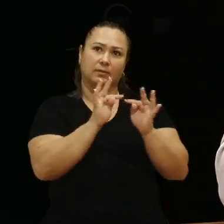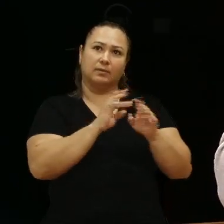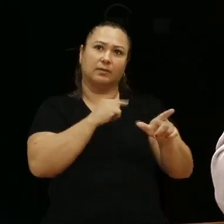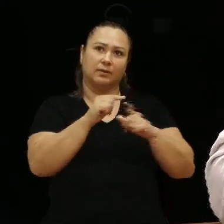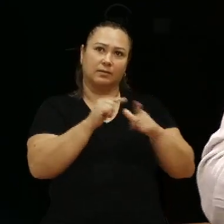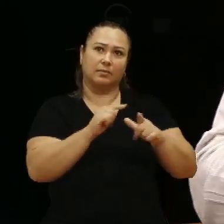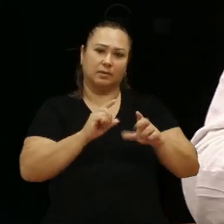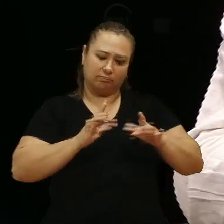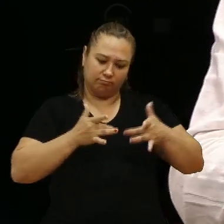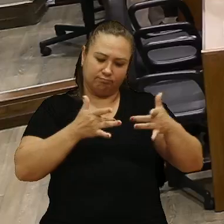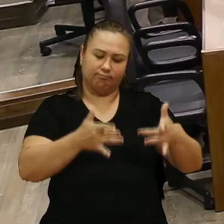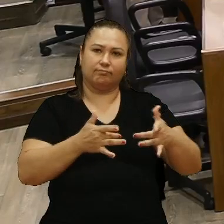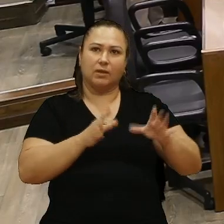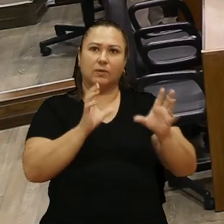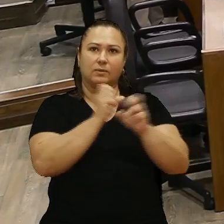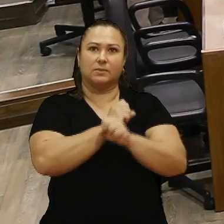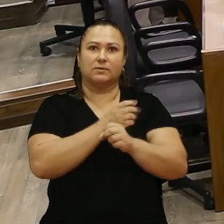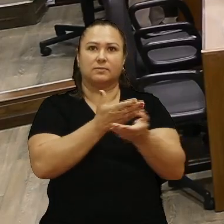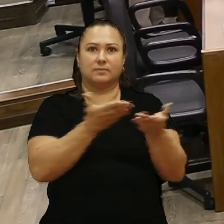aqui dedicado aos animais.